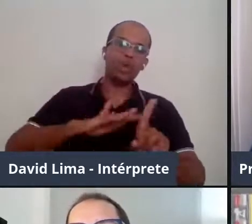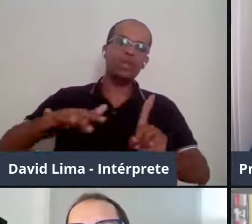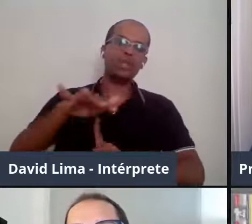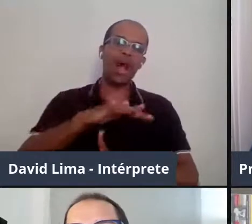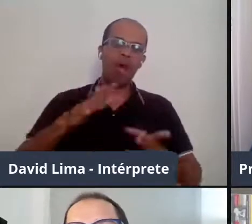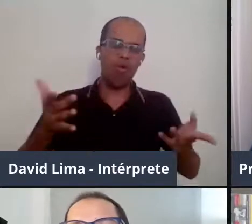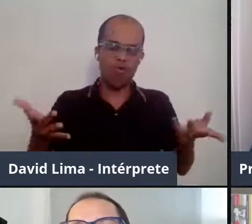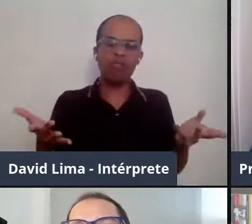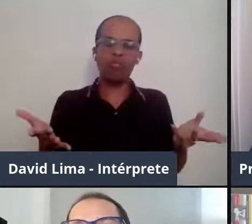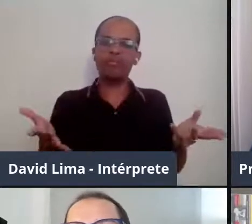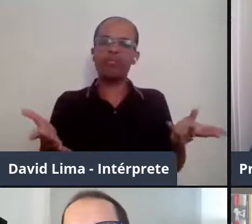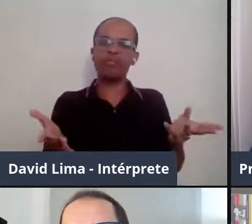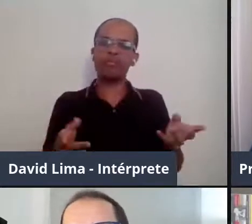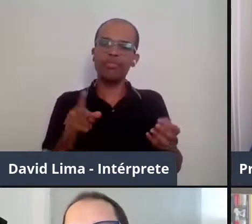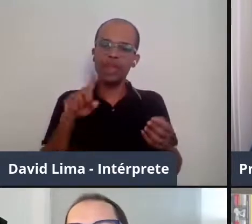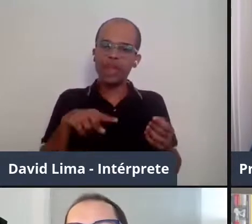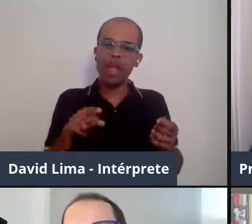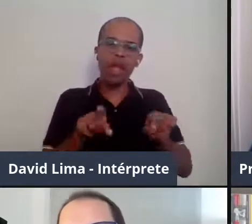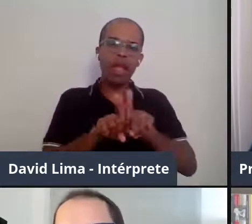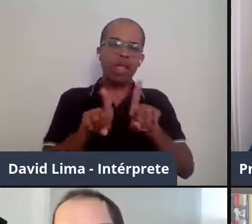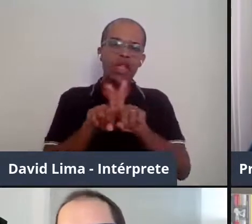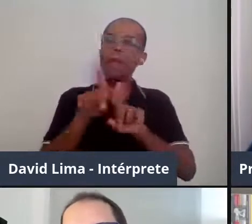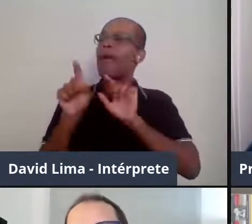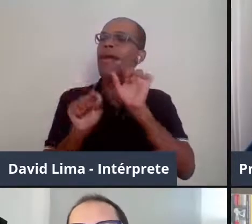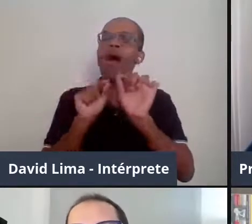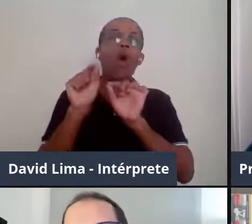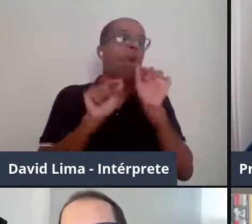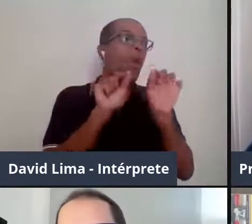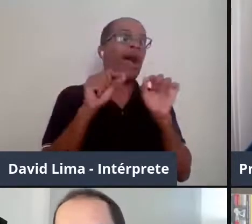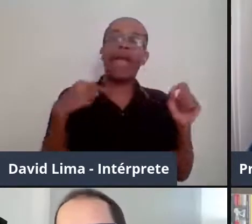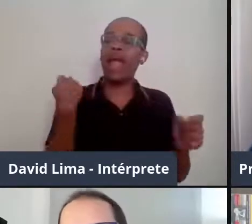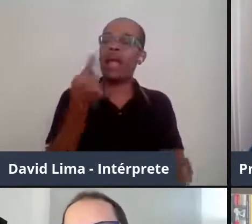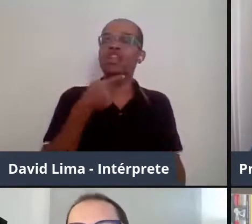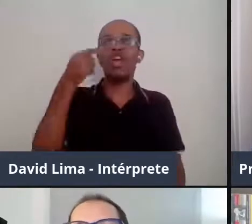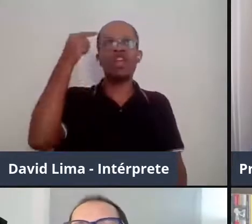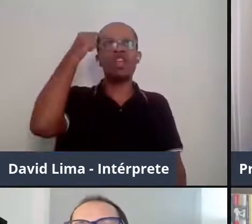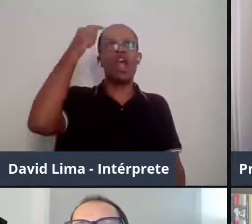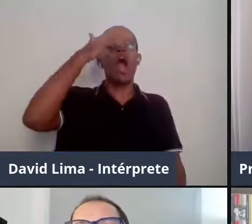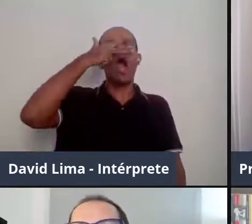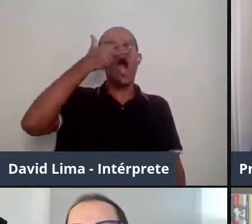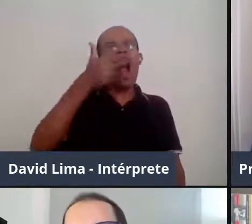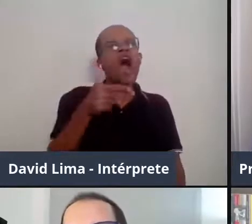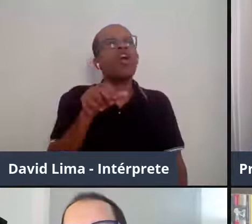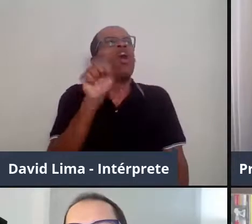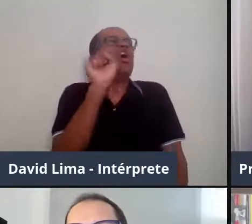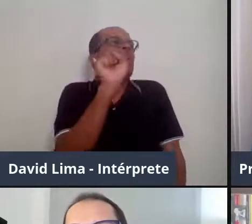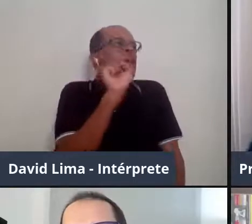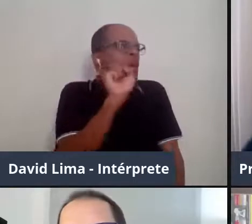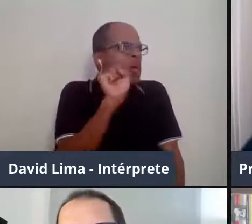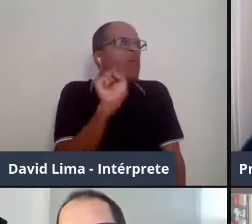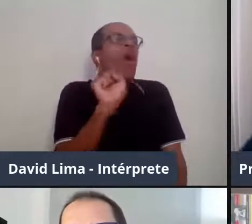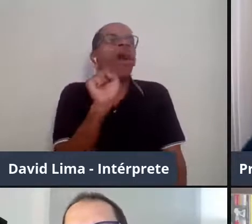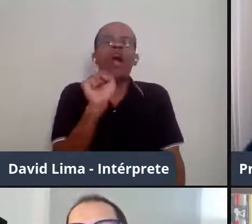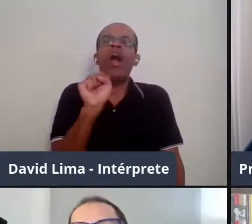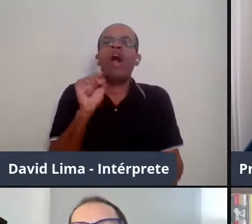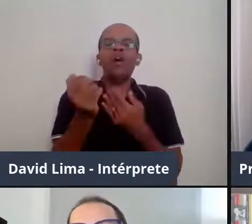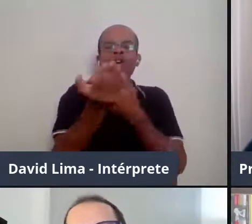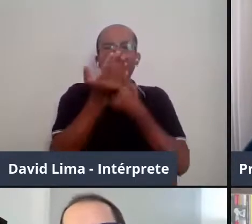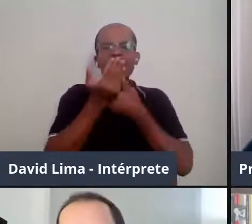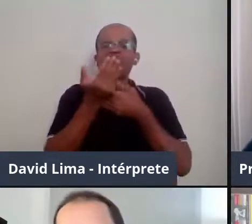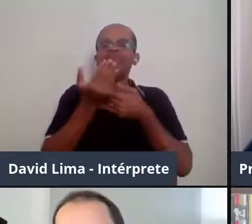subjetiva. E aquilo que a gente acha que pode ser nosso trunfo para contribuir